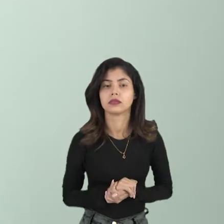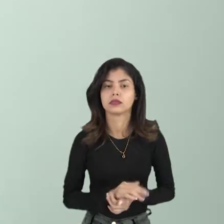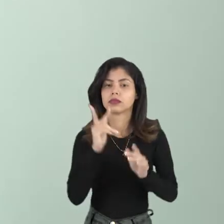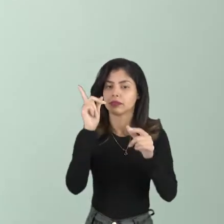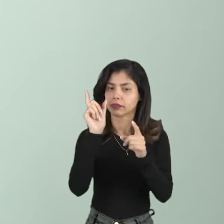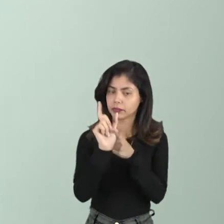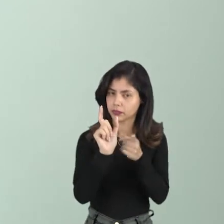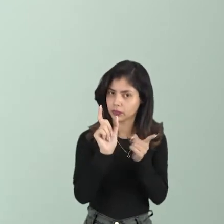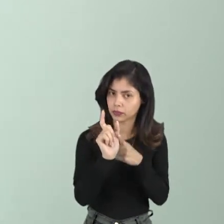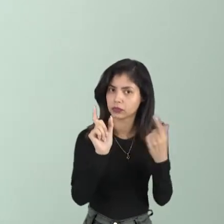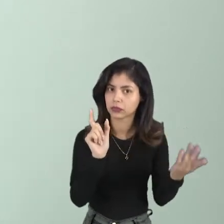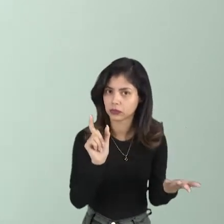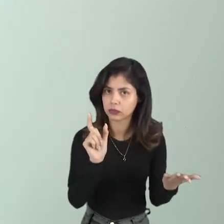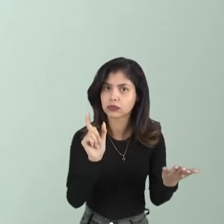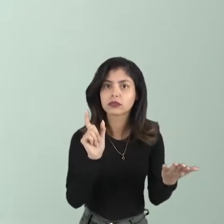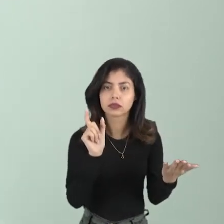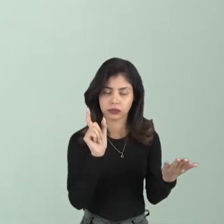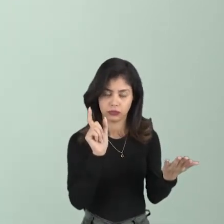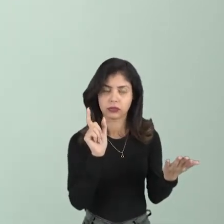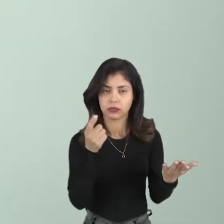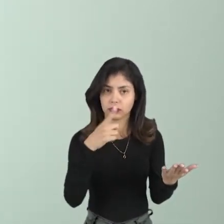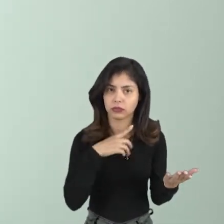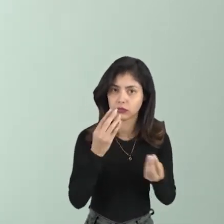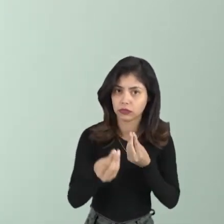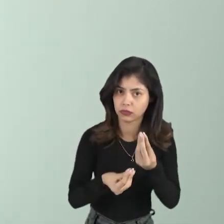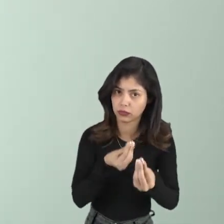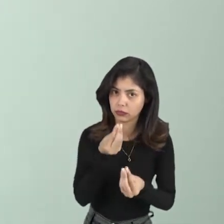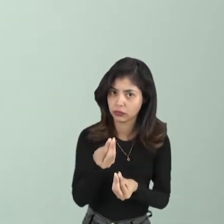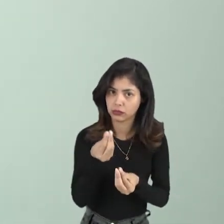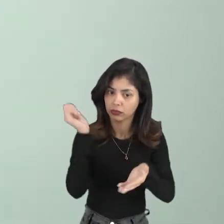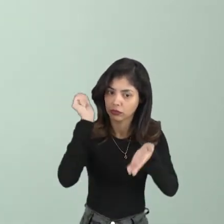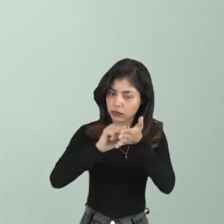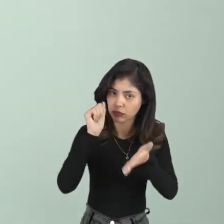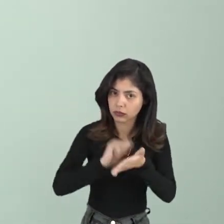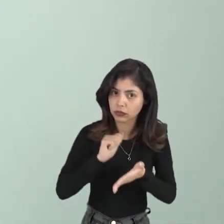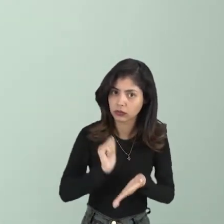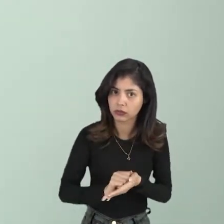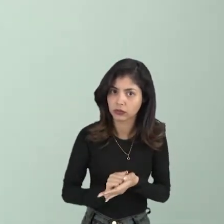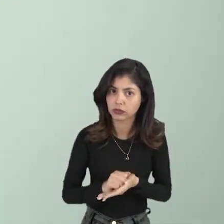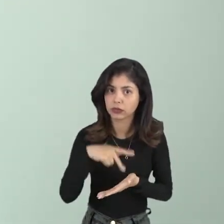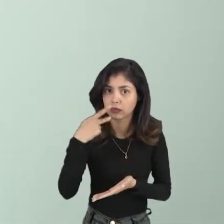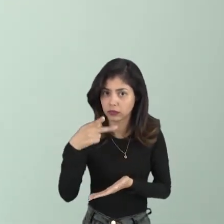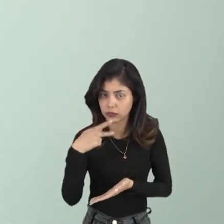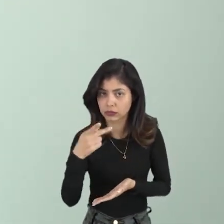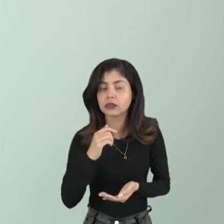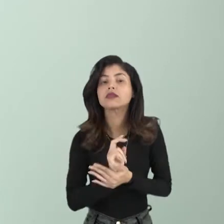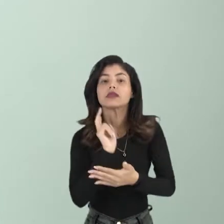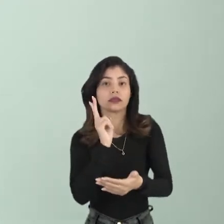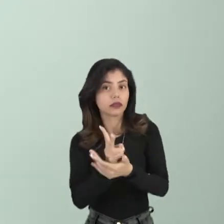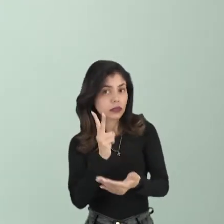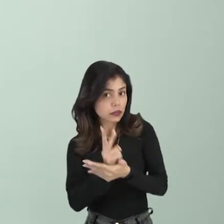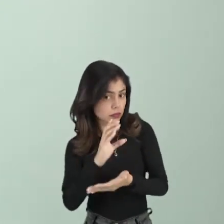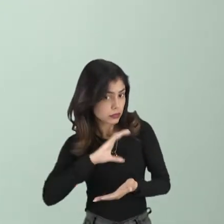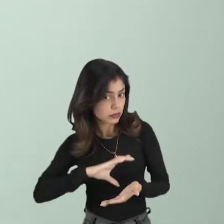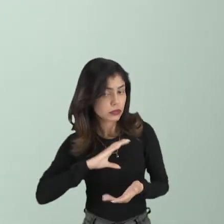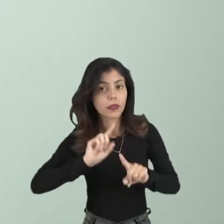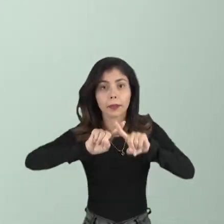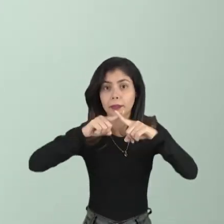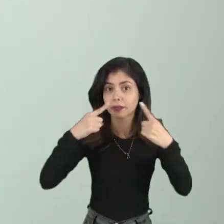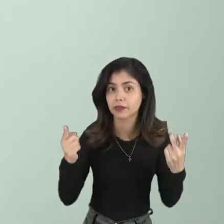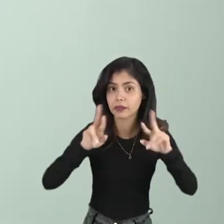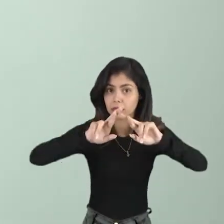São palavras que tanto se escrevem quando se pronunciam da mesma forma que no